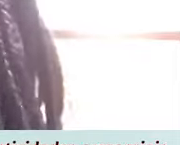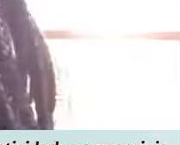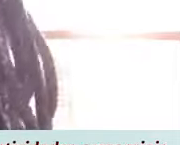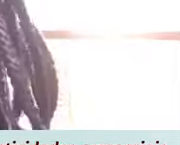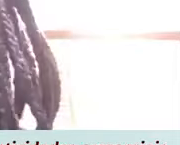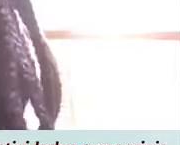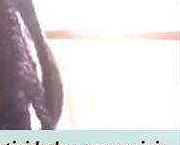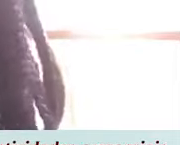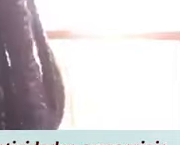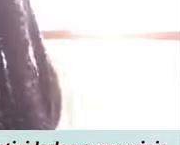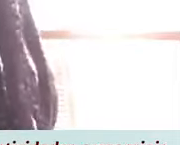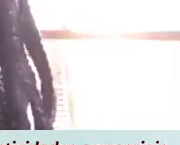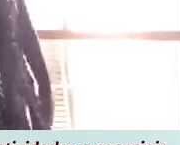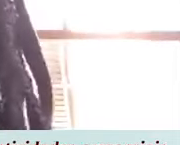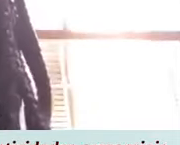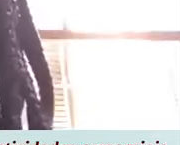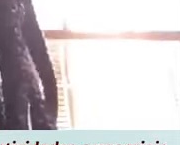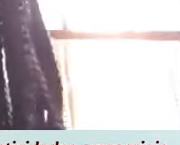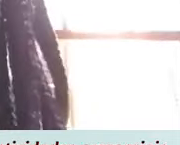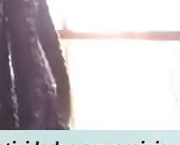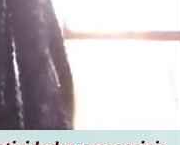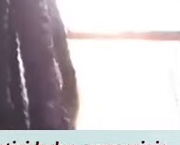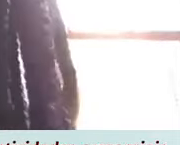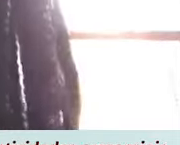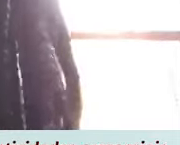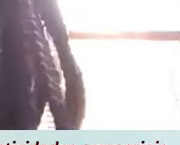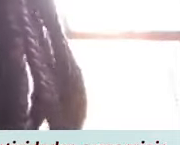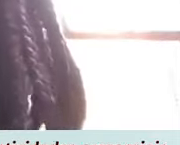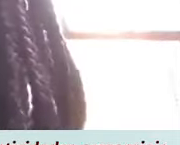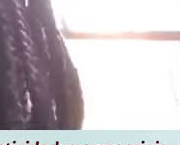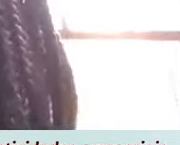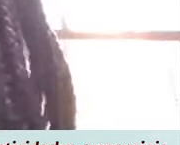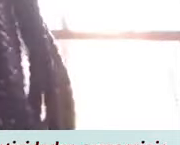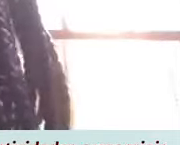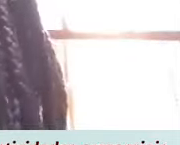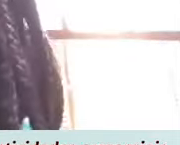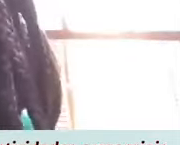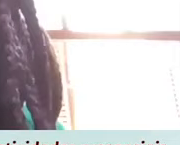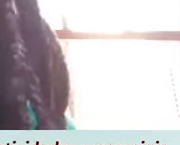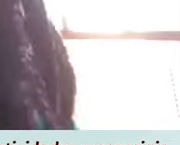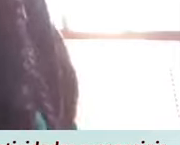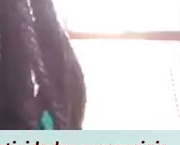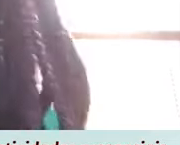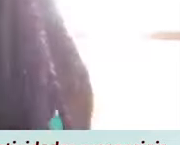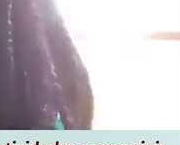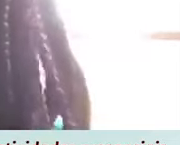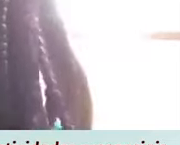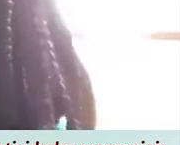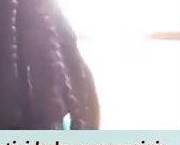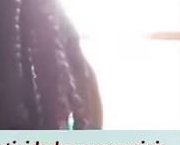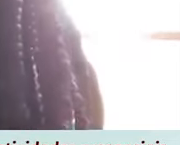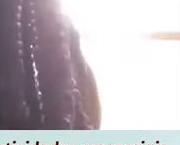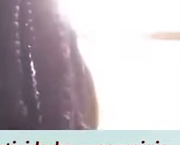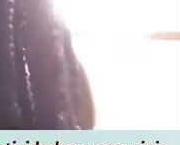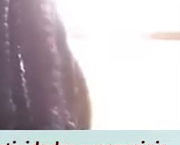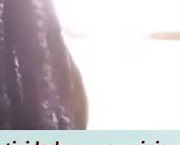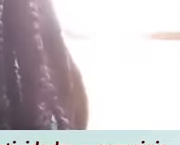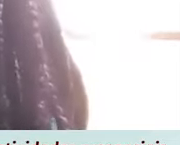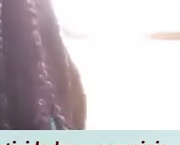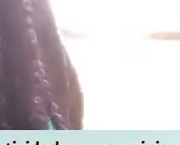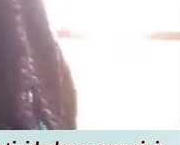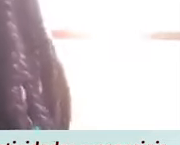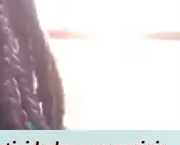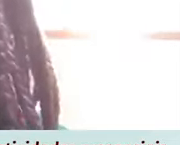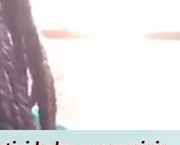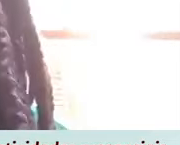não conseguem estudar, porque não tem aquela realidade mentirosa, que eu não sei se todo mundo lembra, daquele comercial do Ministério da Educação, que